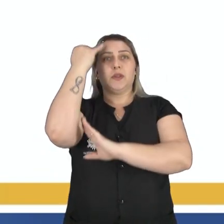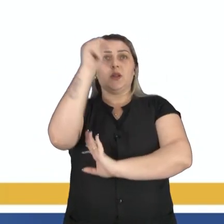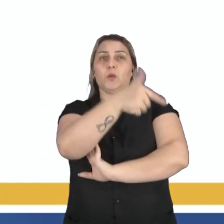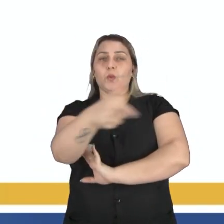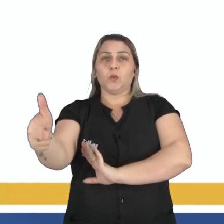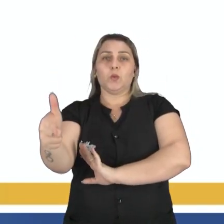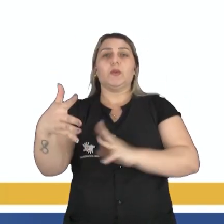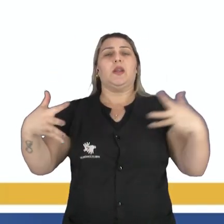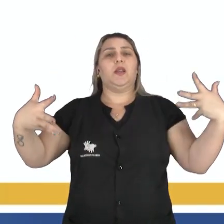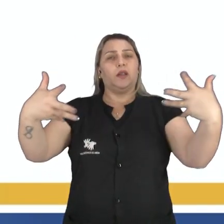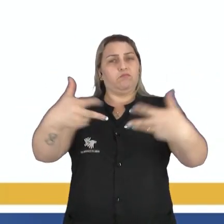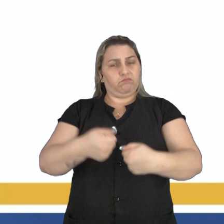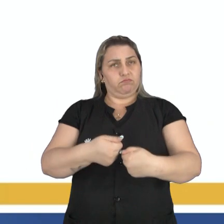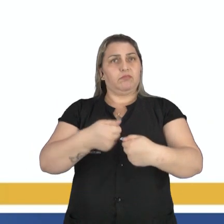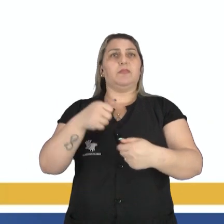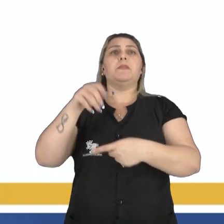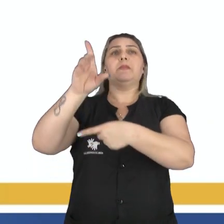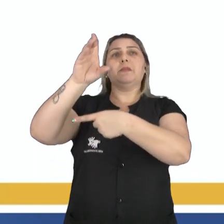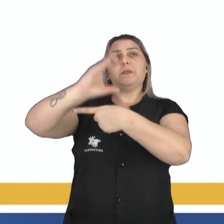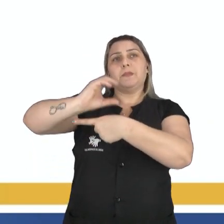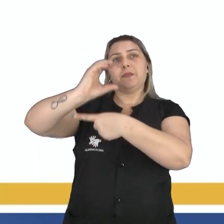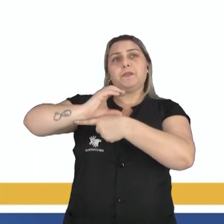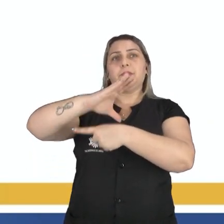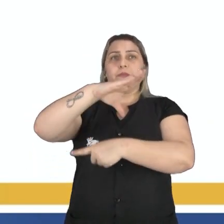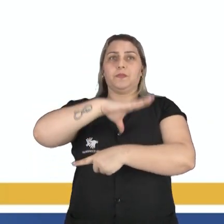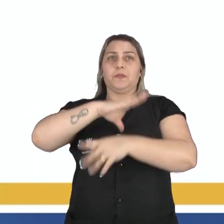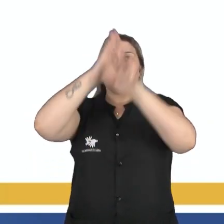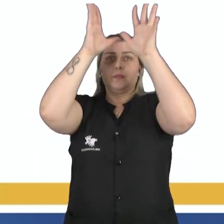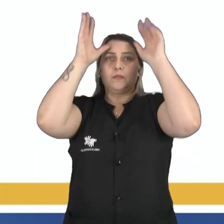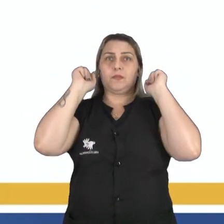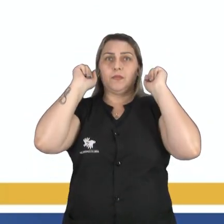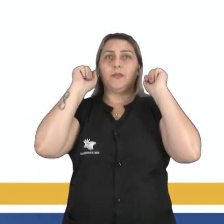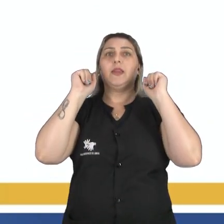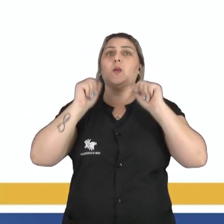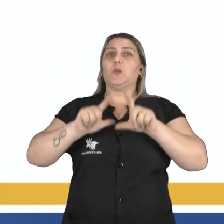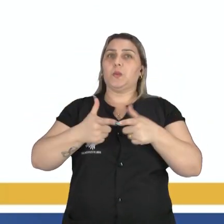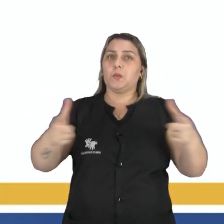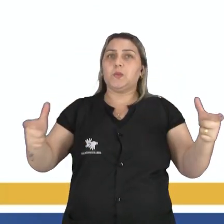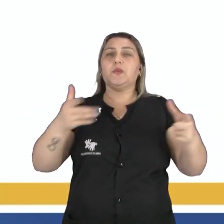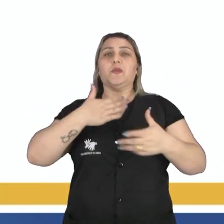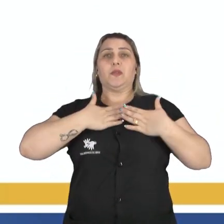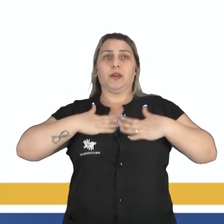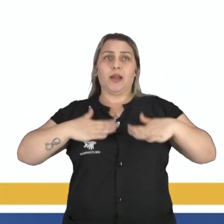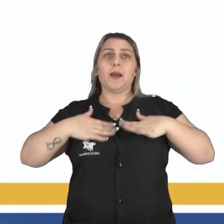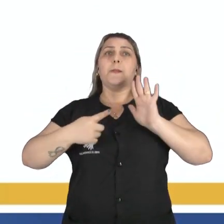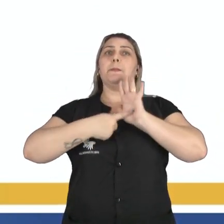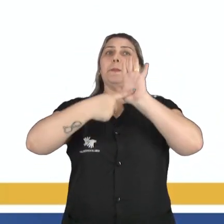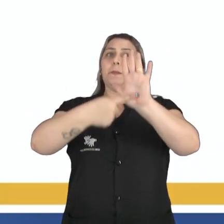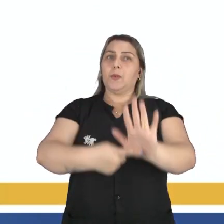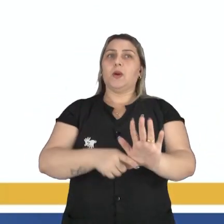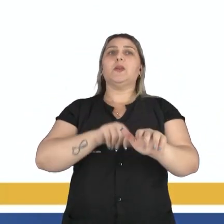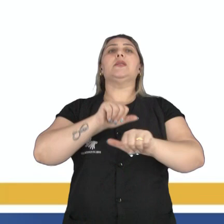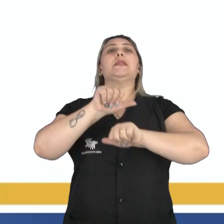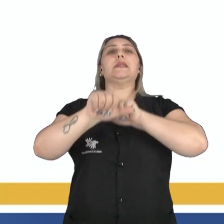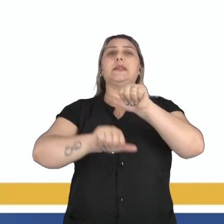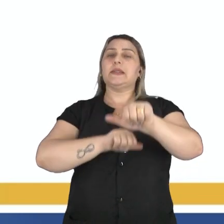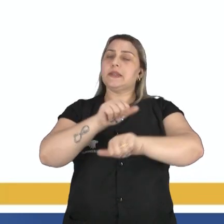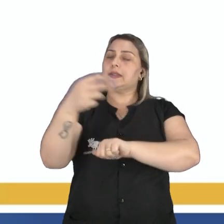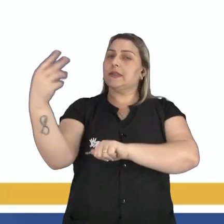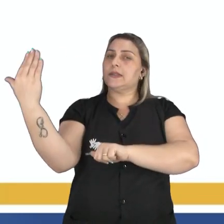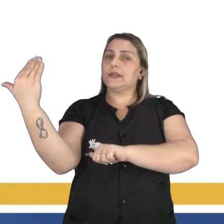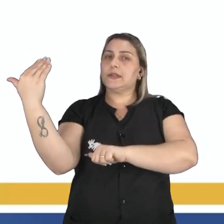elas não têm dinamicidade. Letra C, as cidades do Acre, embora cresçam lentamente, apresentam